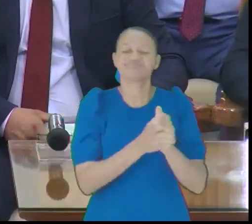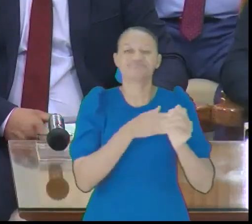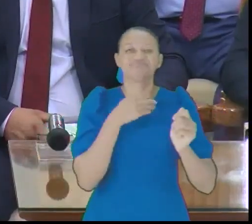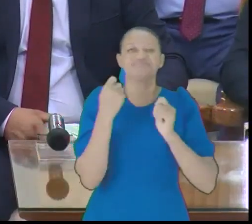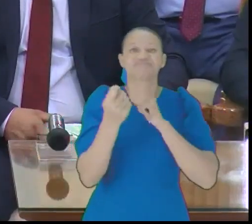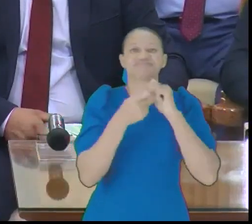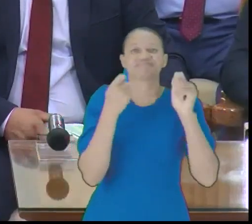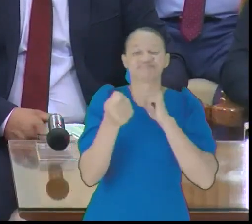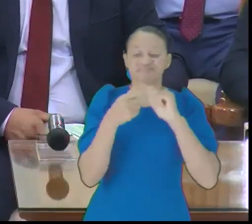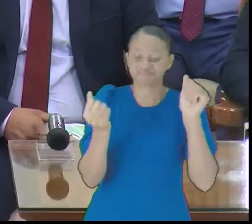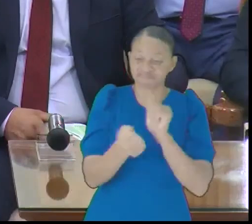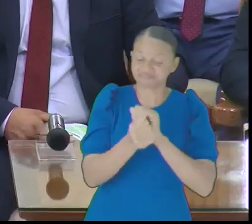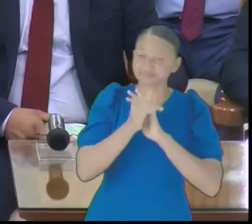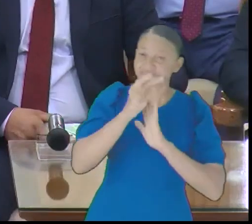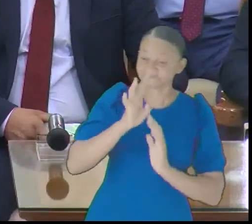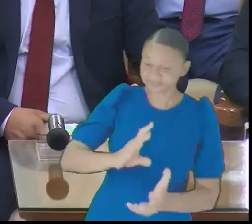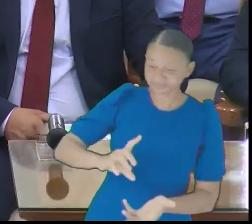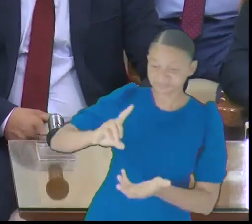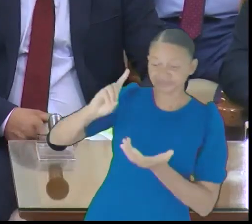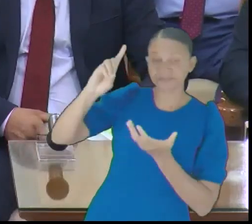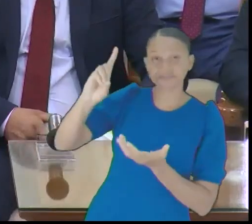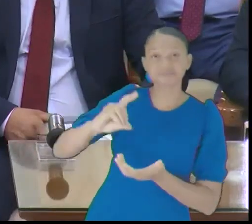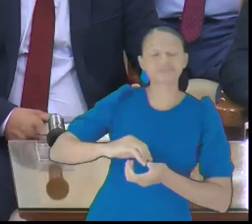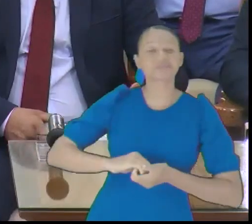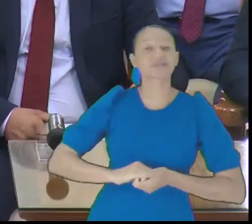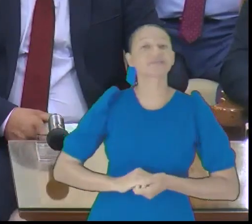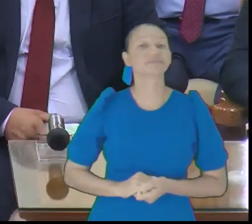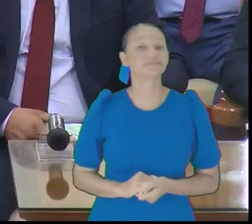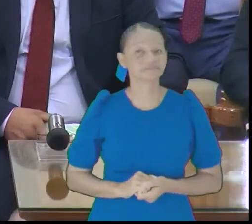Aleluia, glória a Deus.